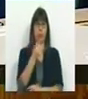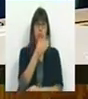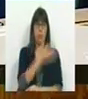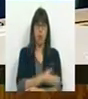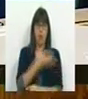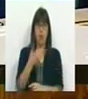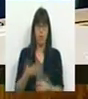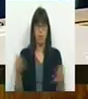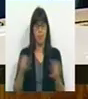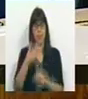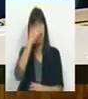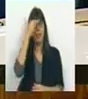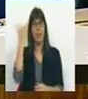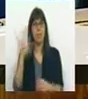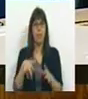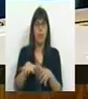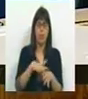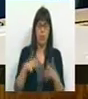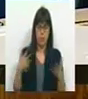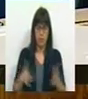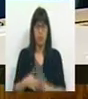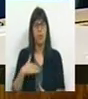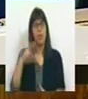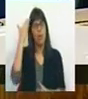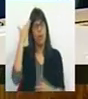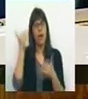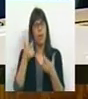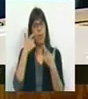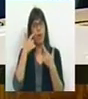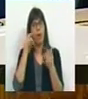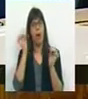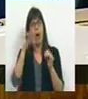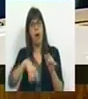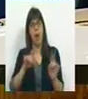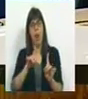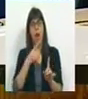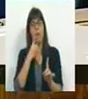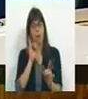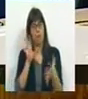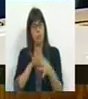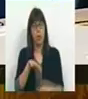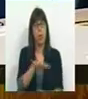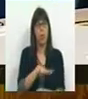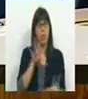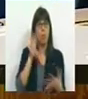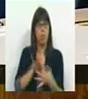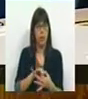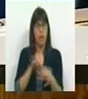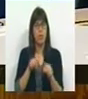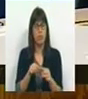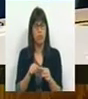2011, apesar das dificuldades do contexto, e eu acho que é bom não negligenciarmos o contexto, porque os contextos